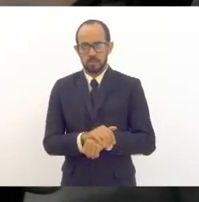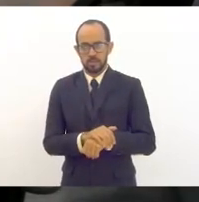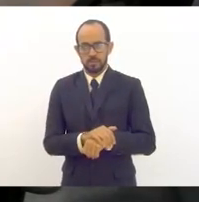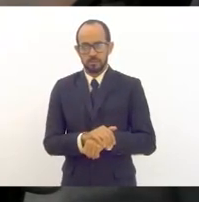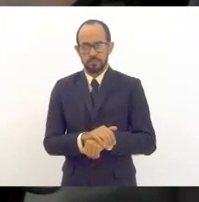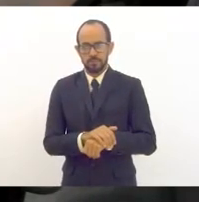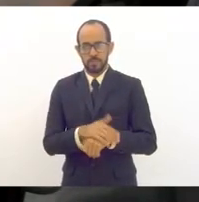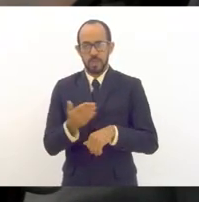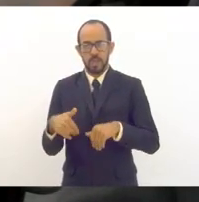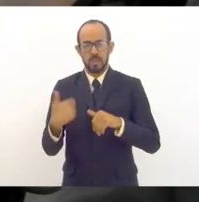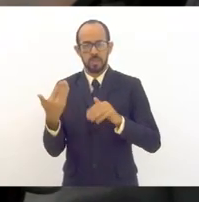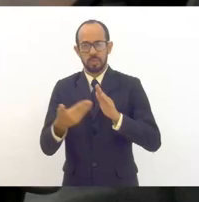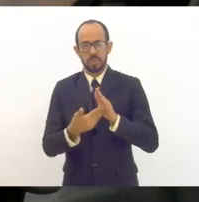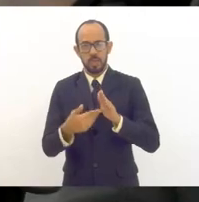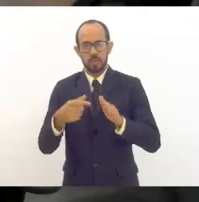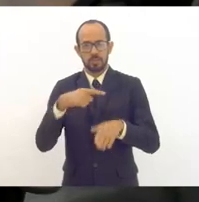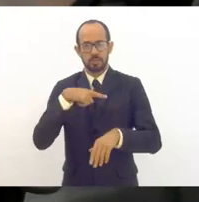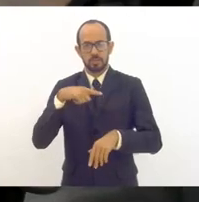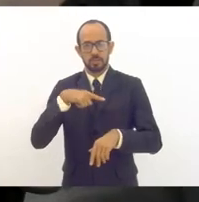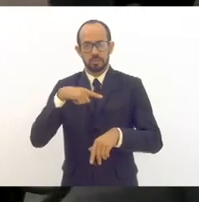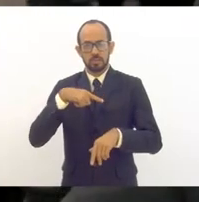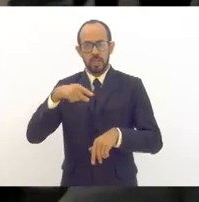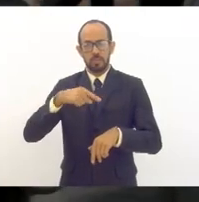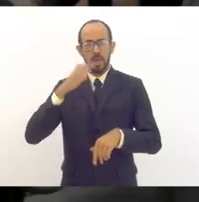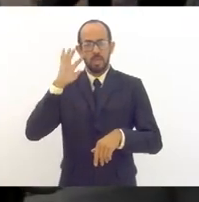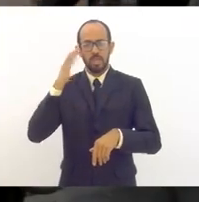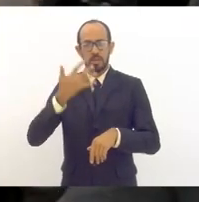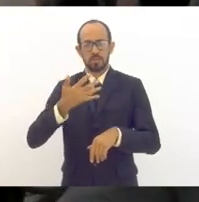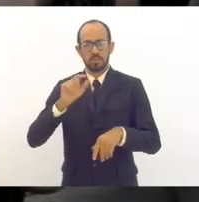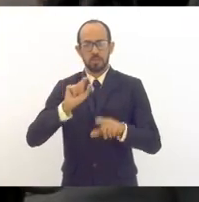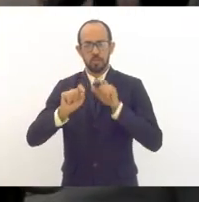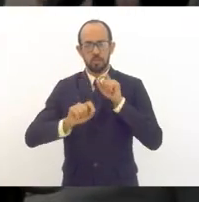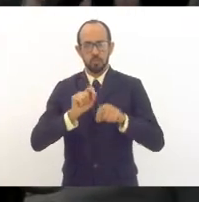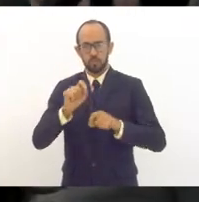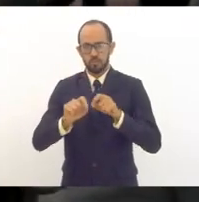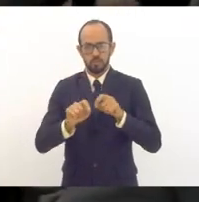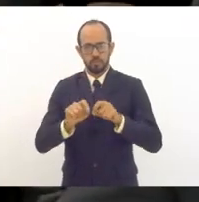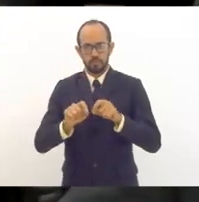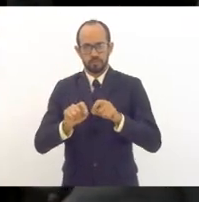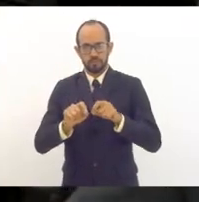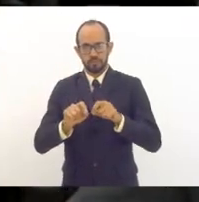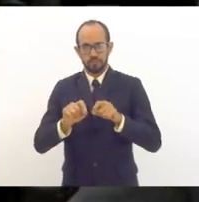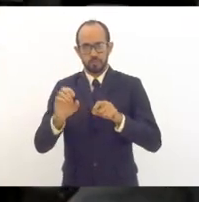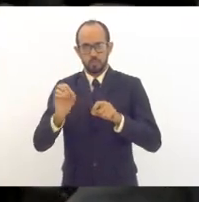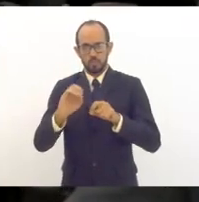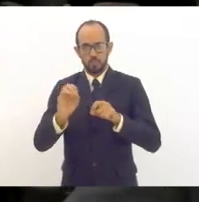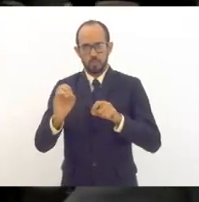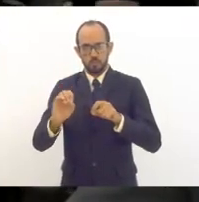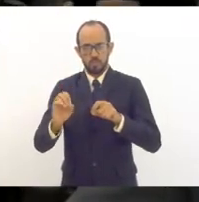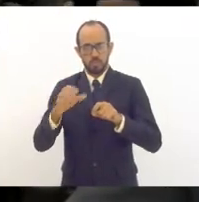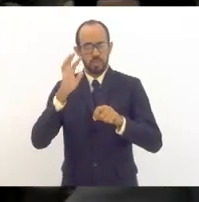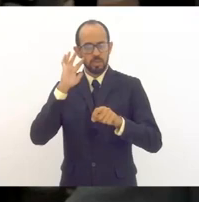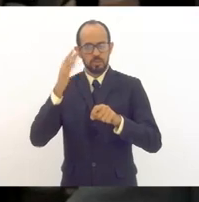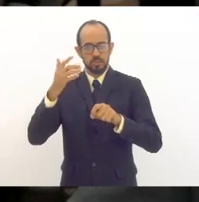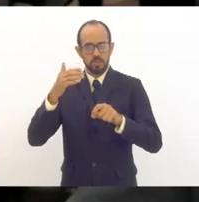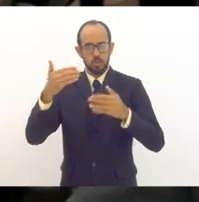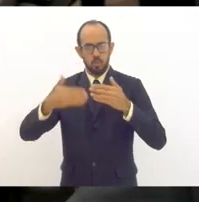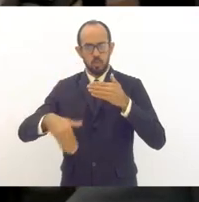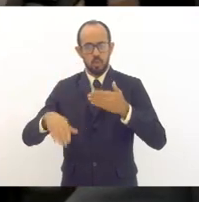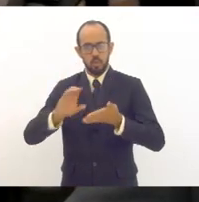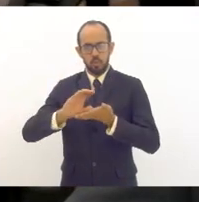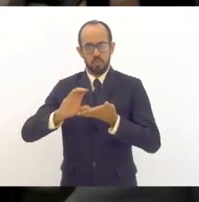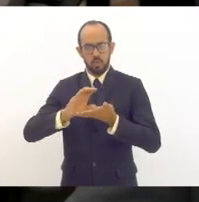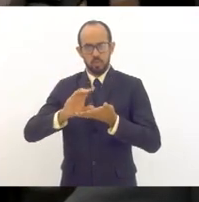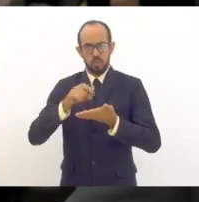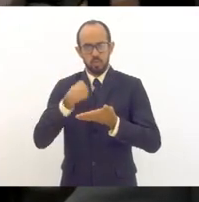houver uma decisão E daí a razão da ponderação com vossa excelência enquanto não houver nenhuma decisão por inconstitucionalidade nós estamos